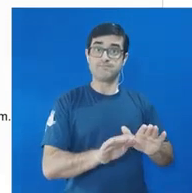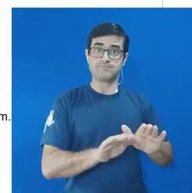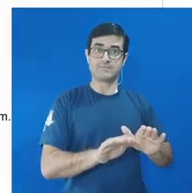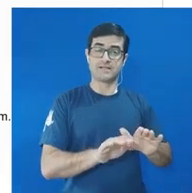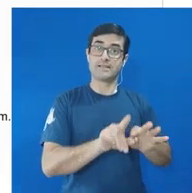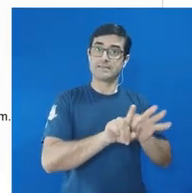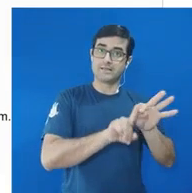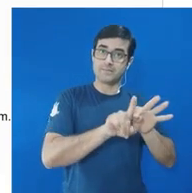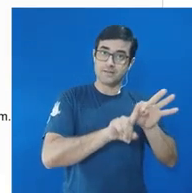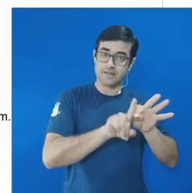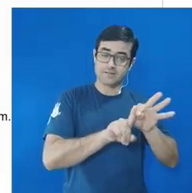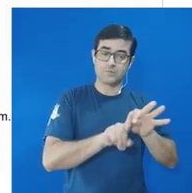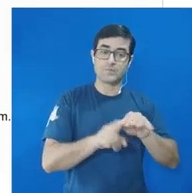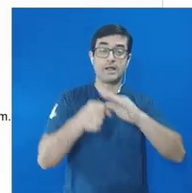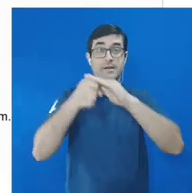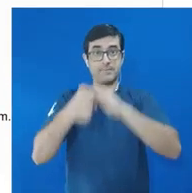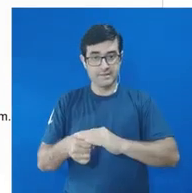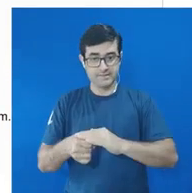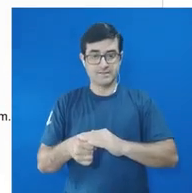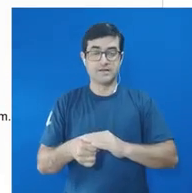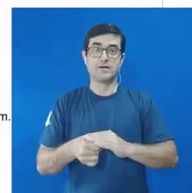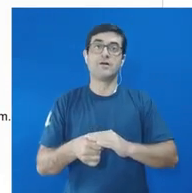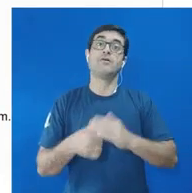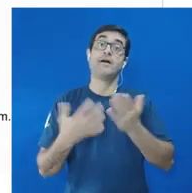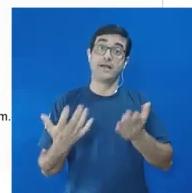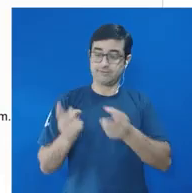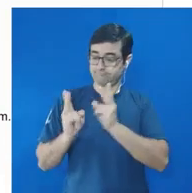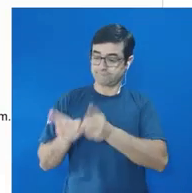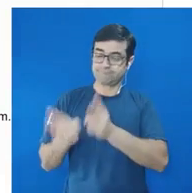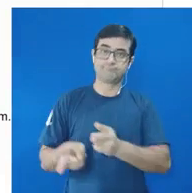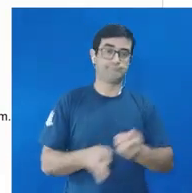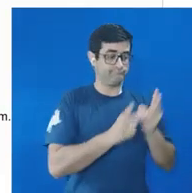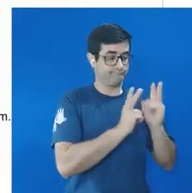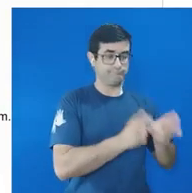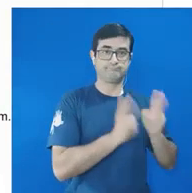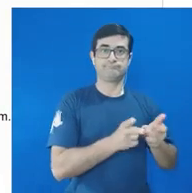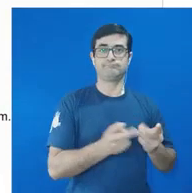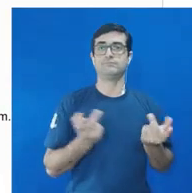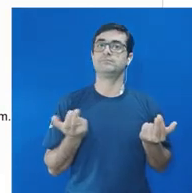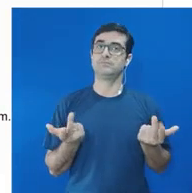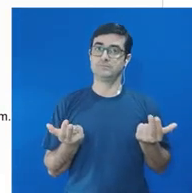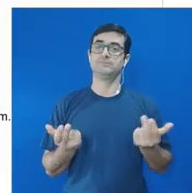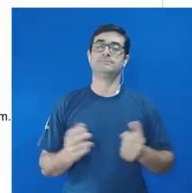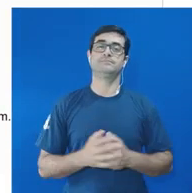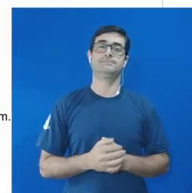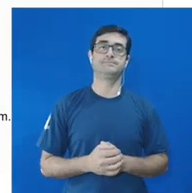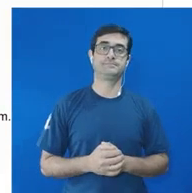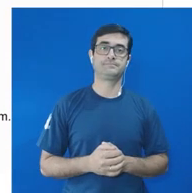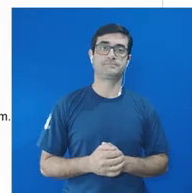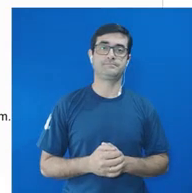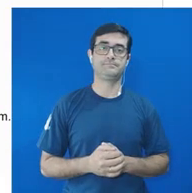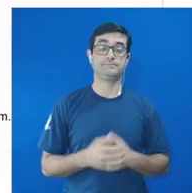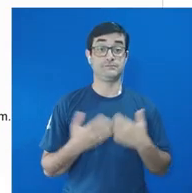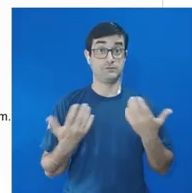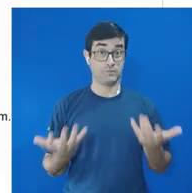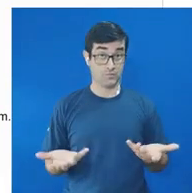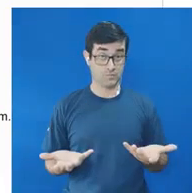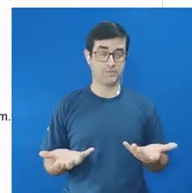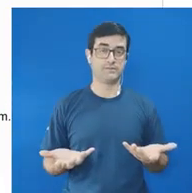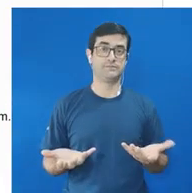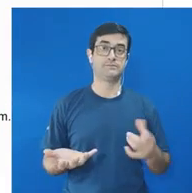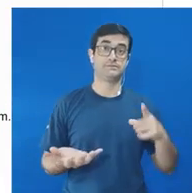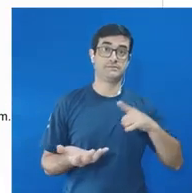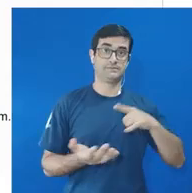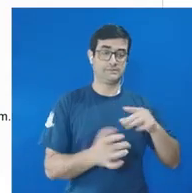transformação isobárica e isotérmica ao mesmo tempo, né? Quando eu tenho a temperatura e a